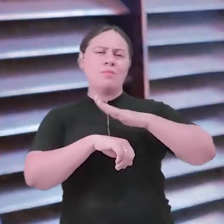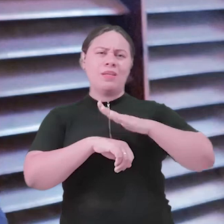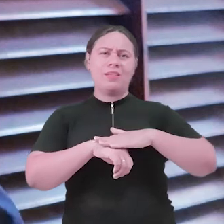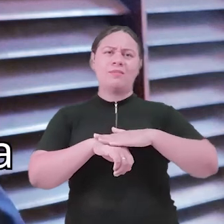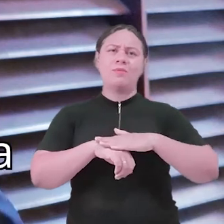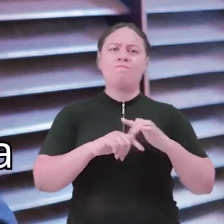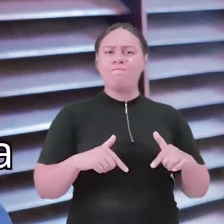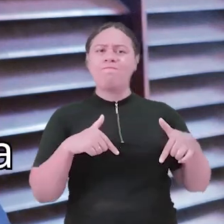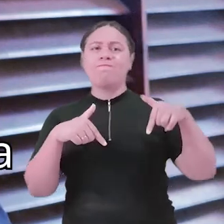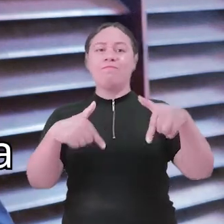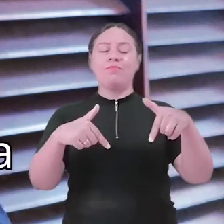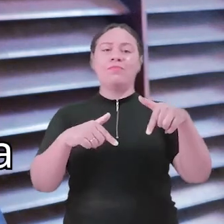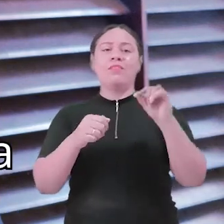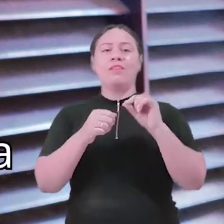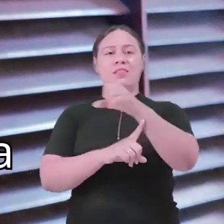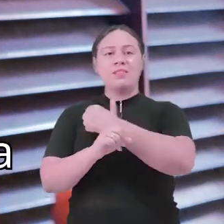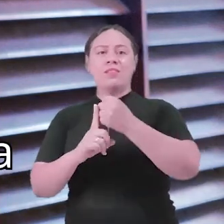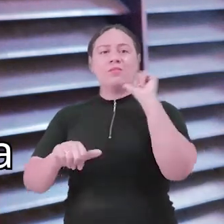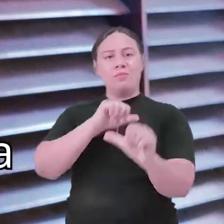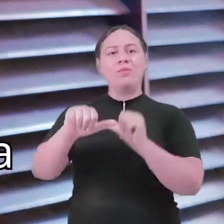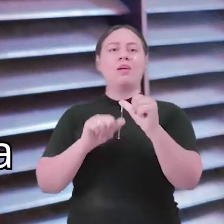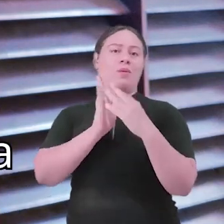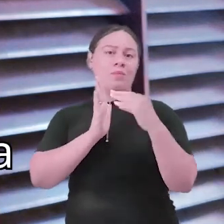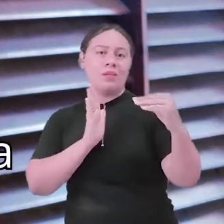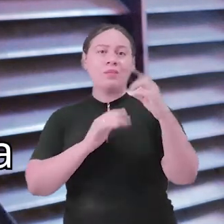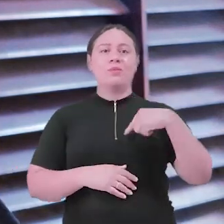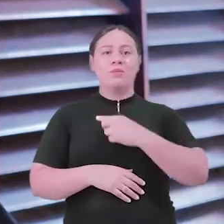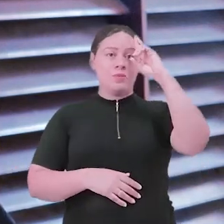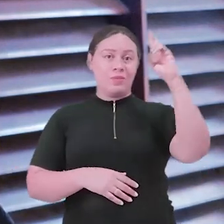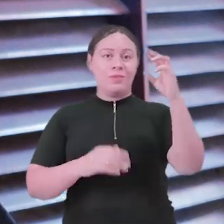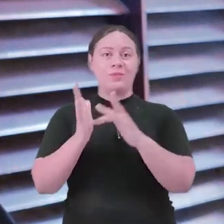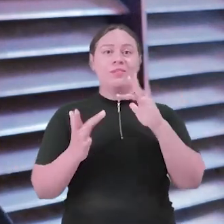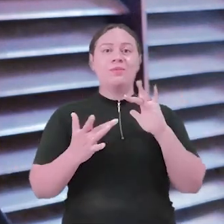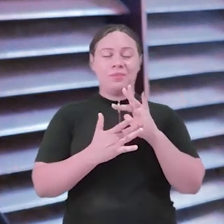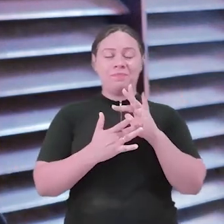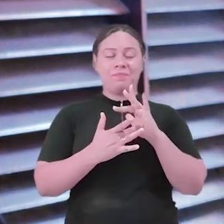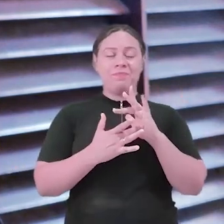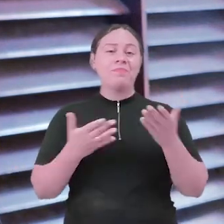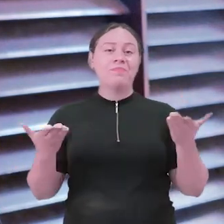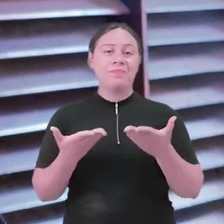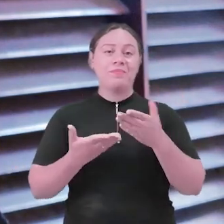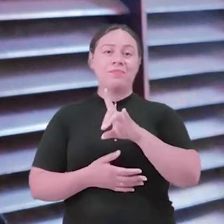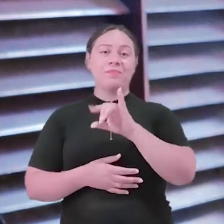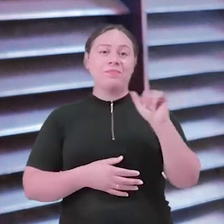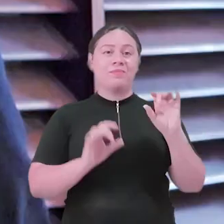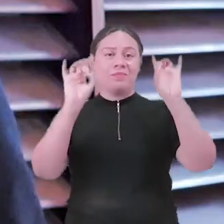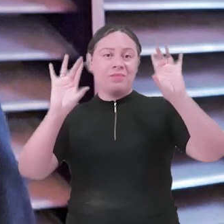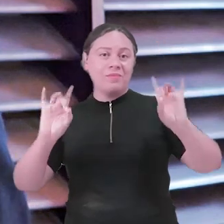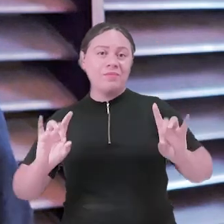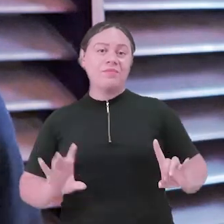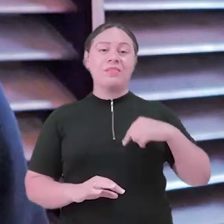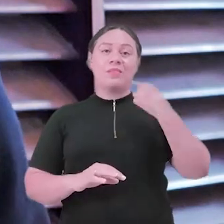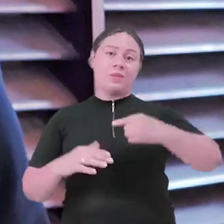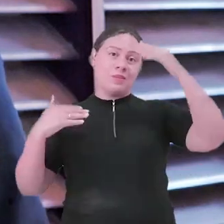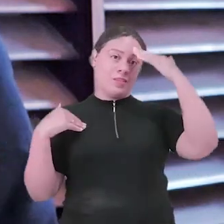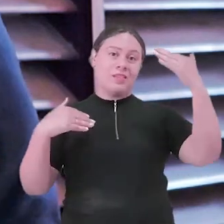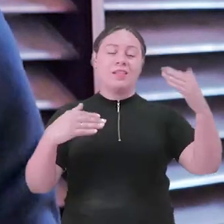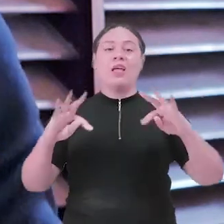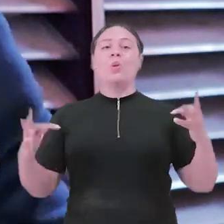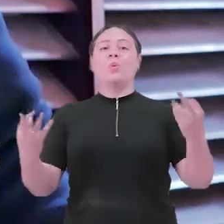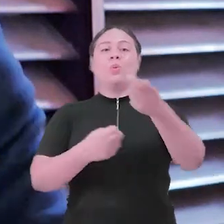para serem agentes de transformação na sociedade, a exemplo de nosso Senhor Jesus Cristo. Nesse dia